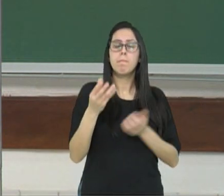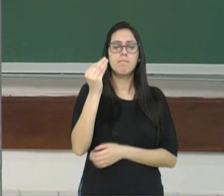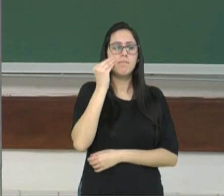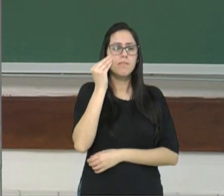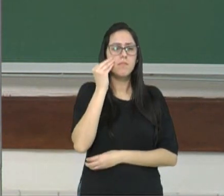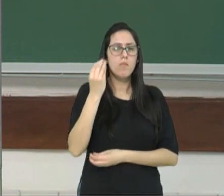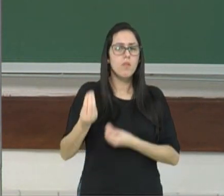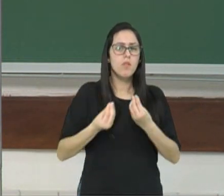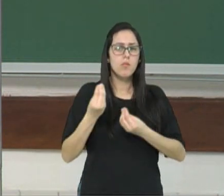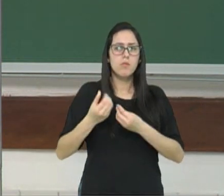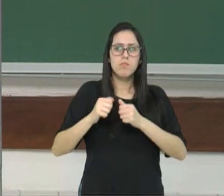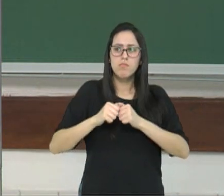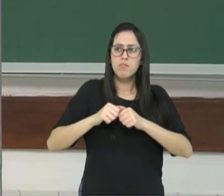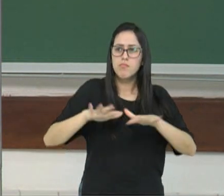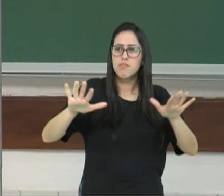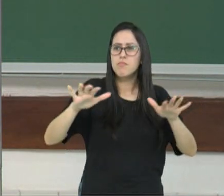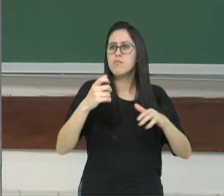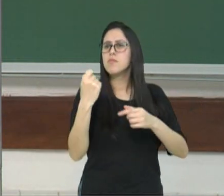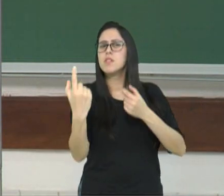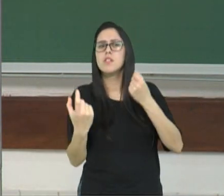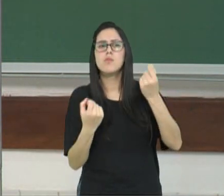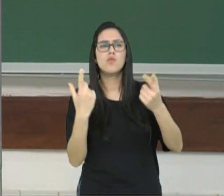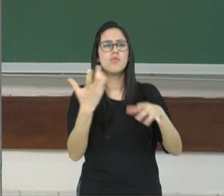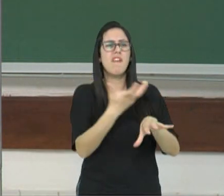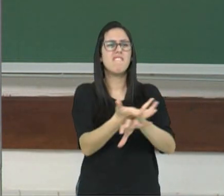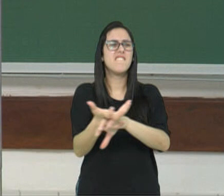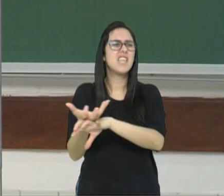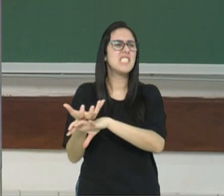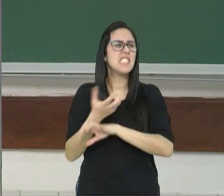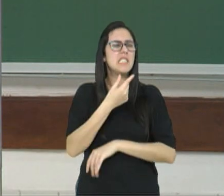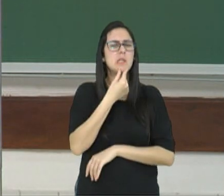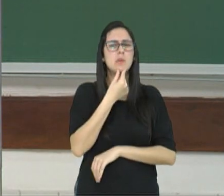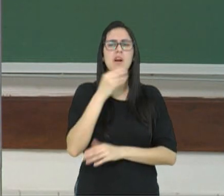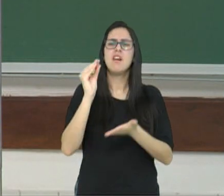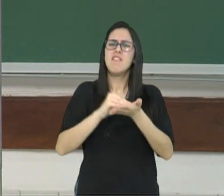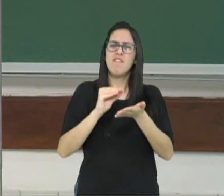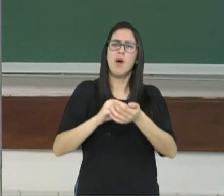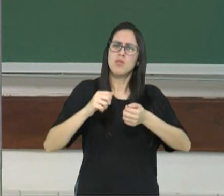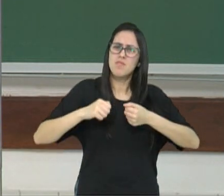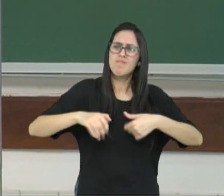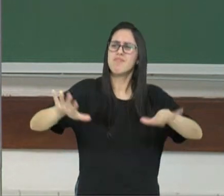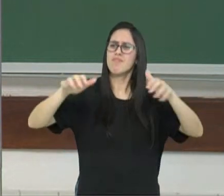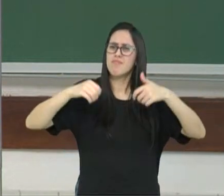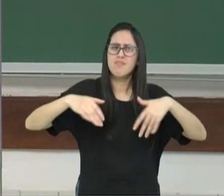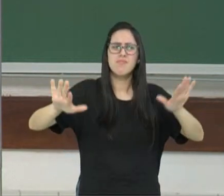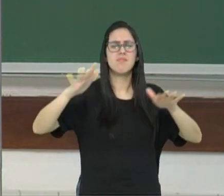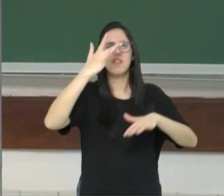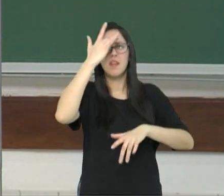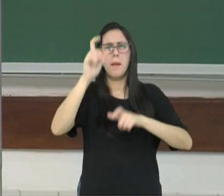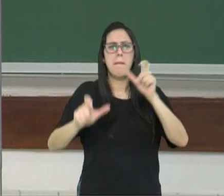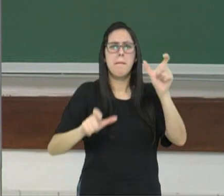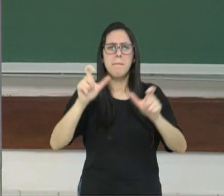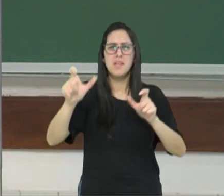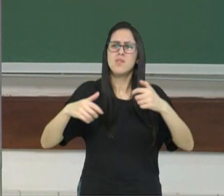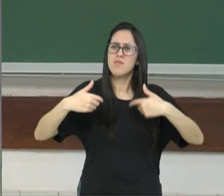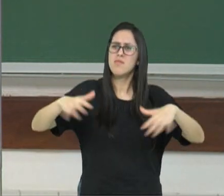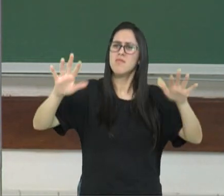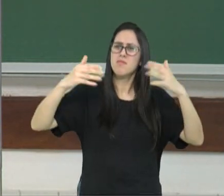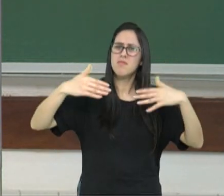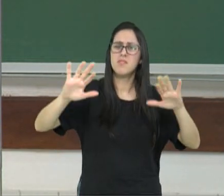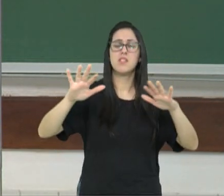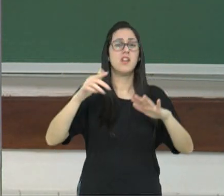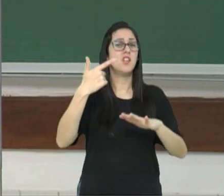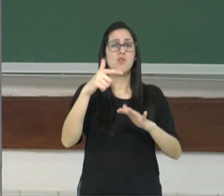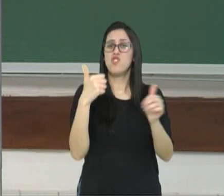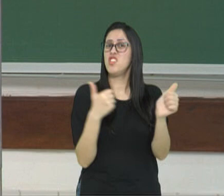que ele considerava de vazio, que faltava pessoas ocupar. Então não eram territórios muito perto das estruturas de